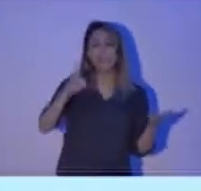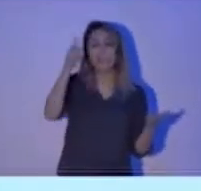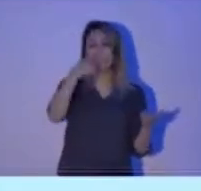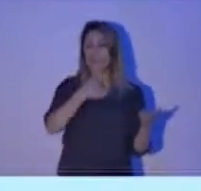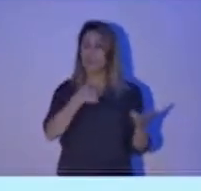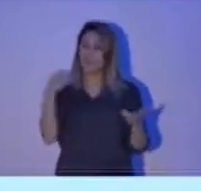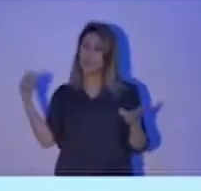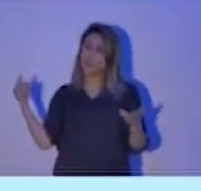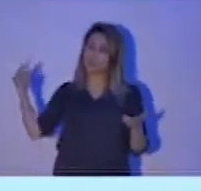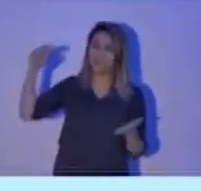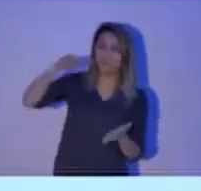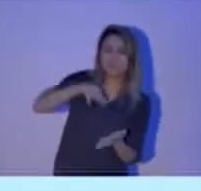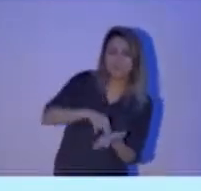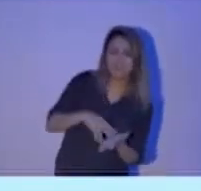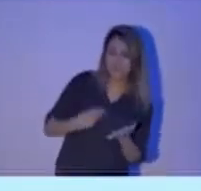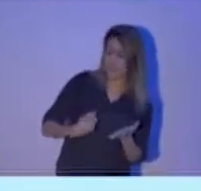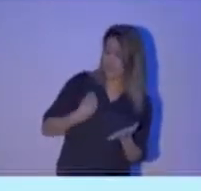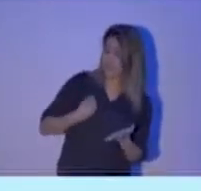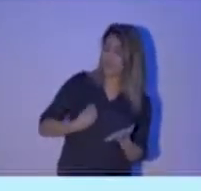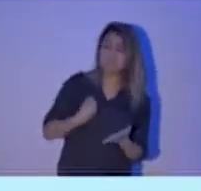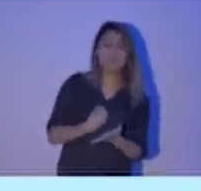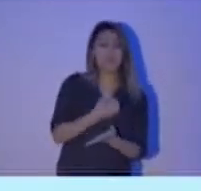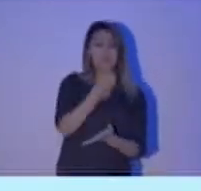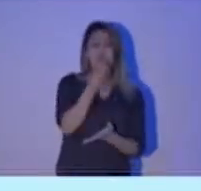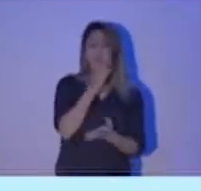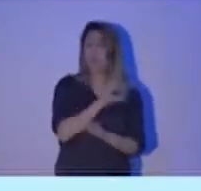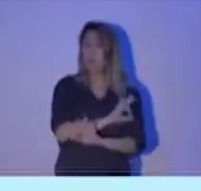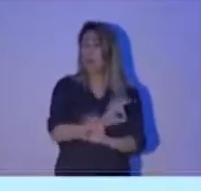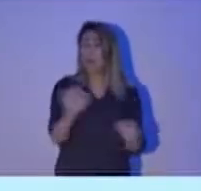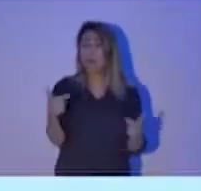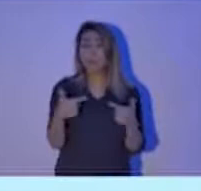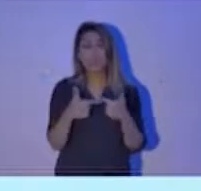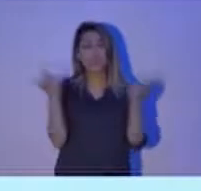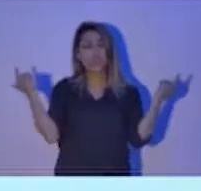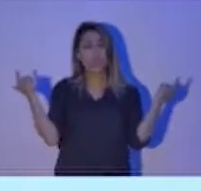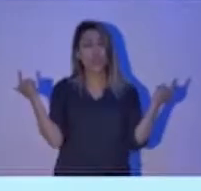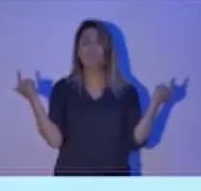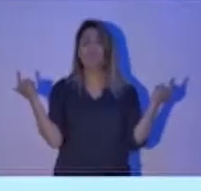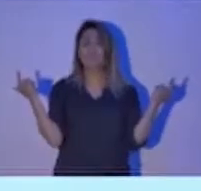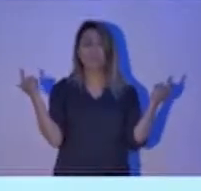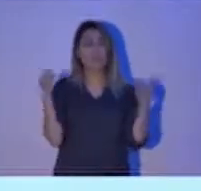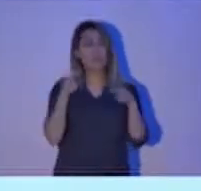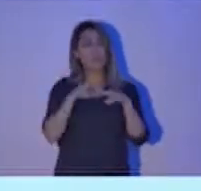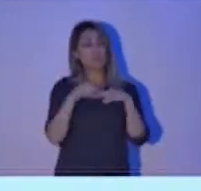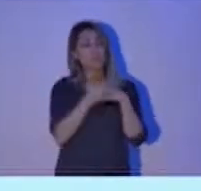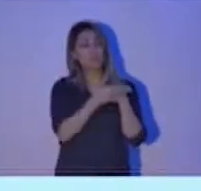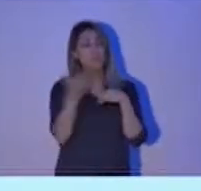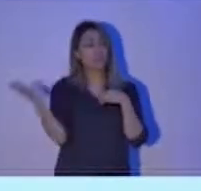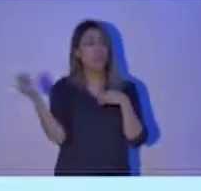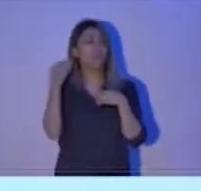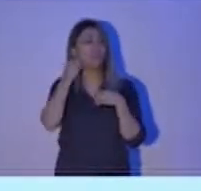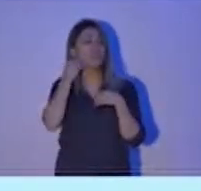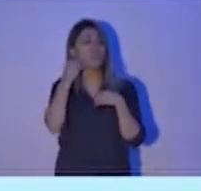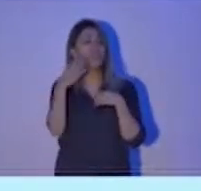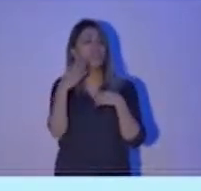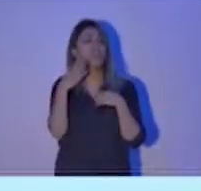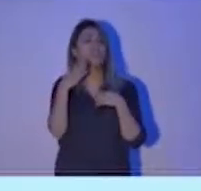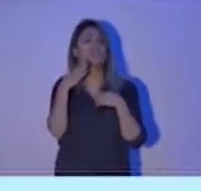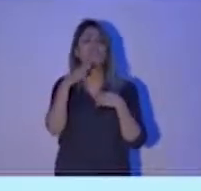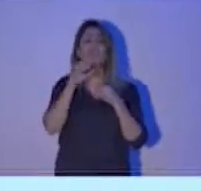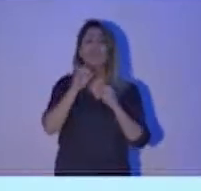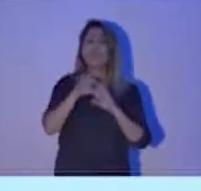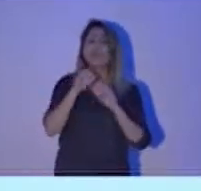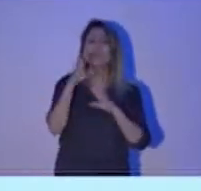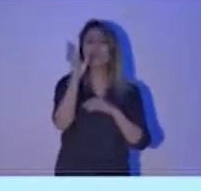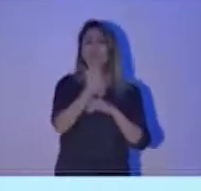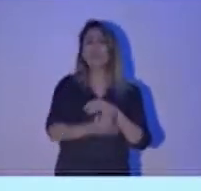eu vejo como um investimento de todos nós, né, que desejamos o bem e a melhoria da educação brasileira. E fica aqui o meu